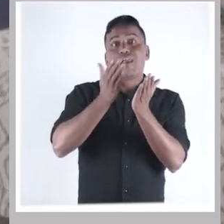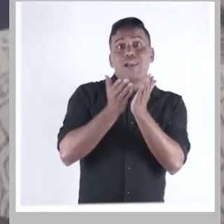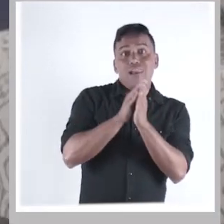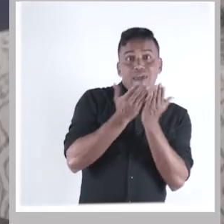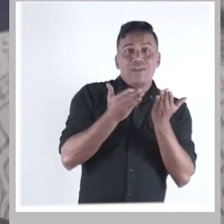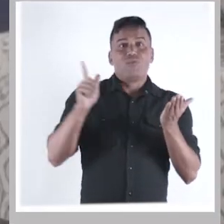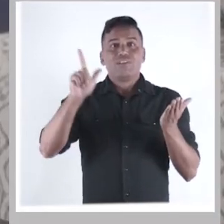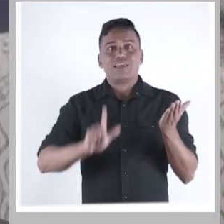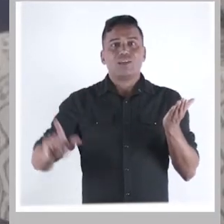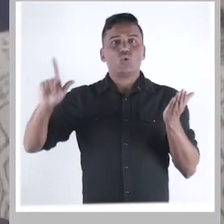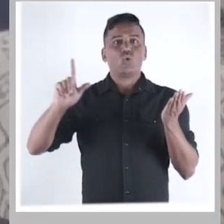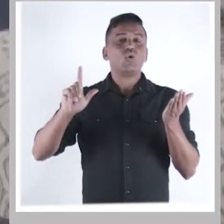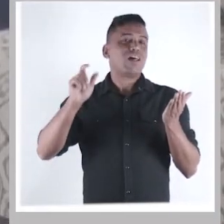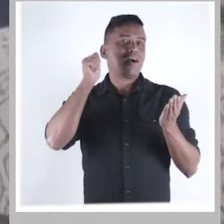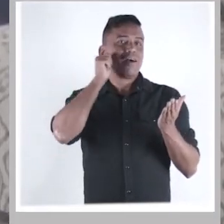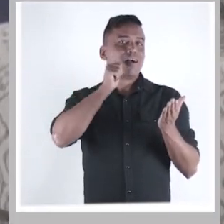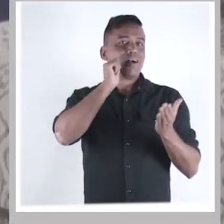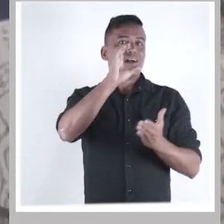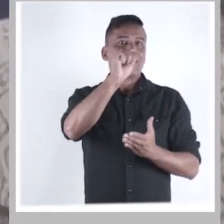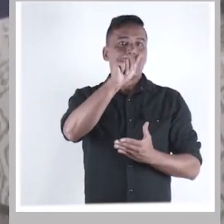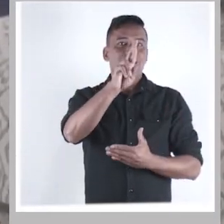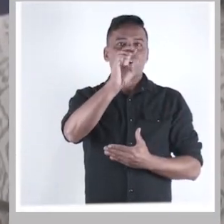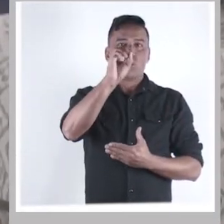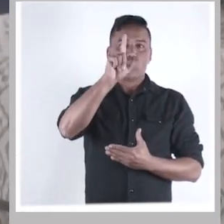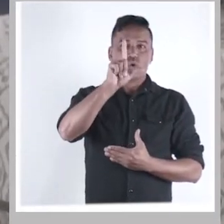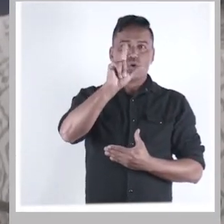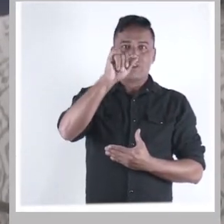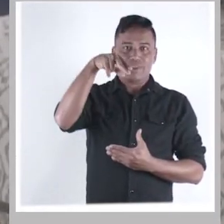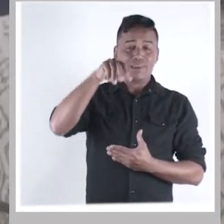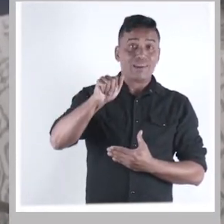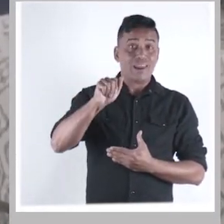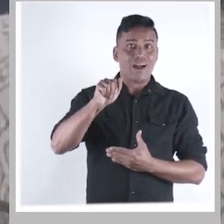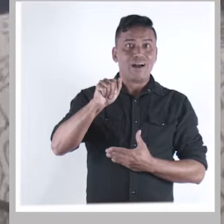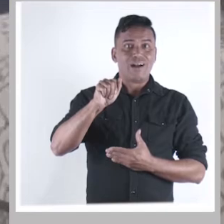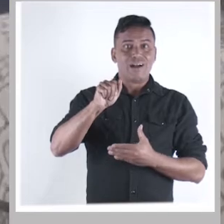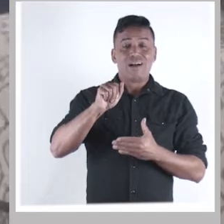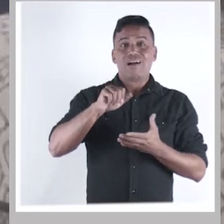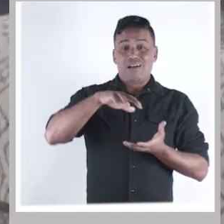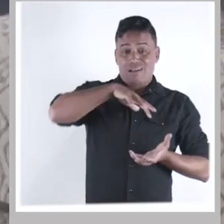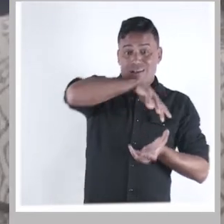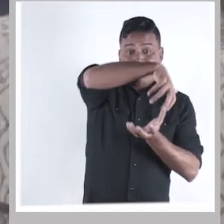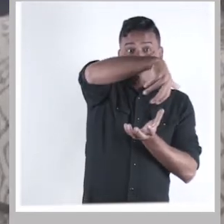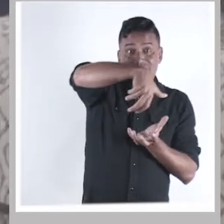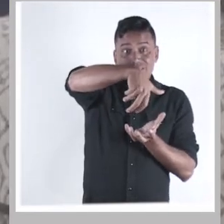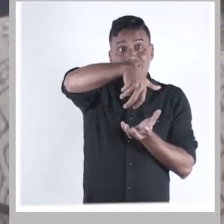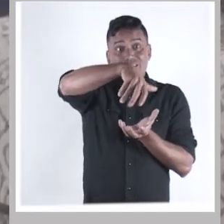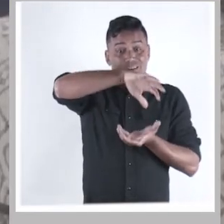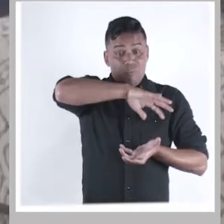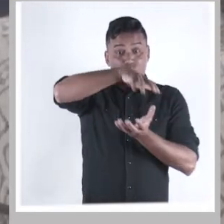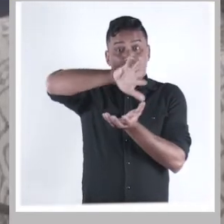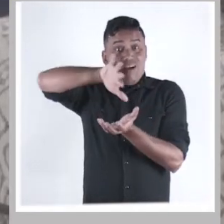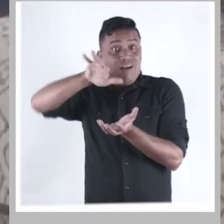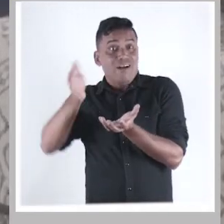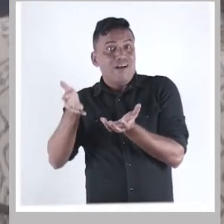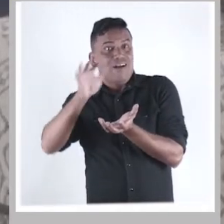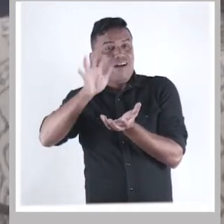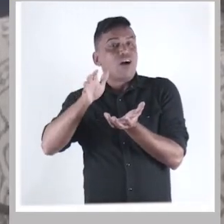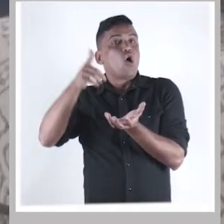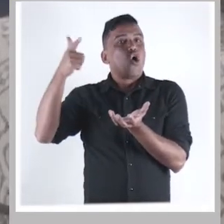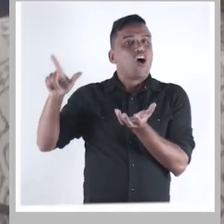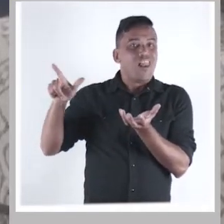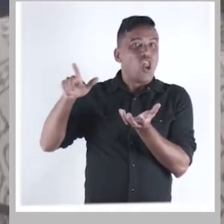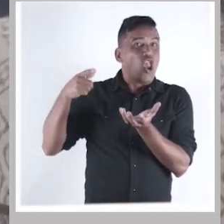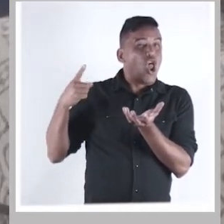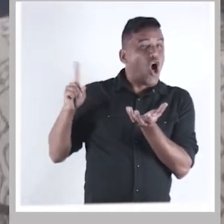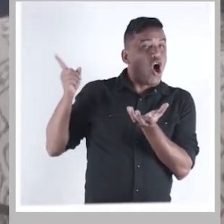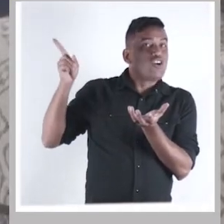numa revista de moda que ela estava lendo e enlouqueceu. Do outro lado do Atlântico tinha uma mulher negra como ela,